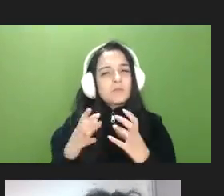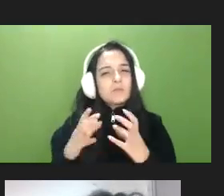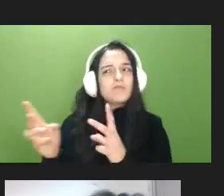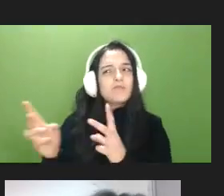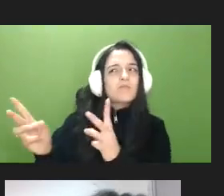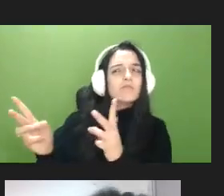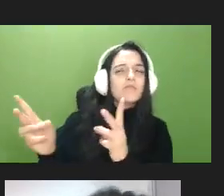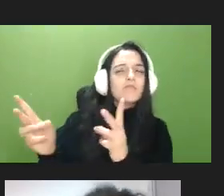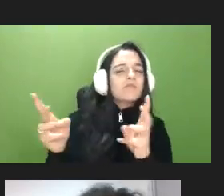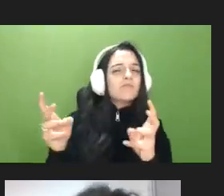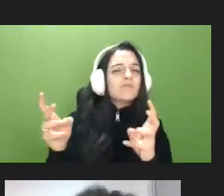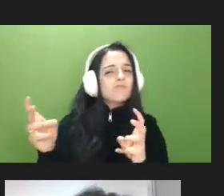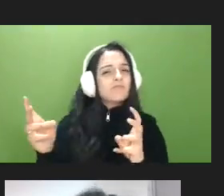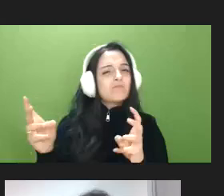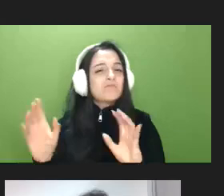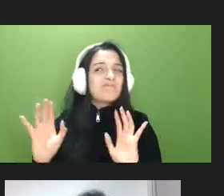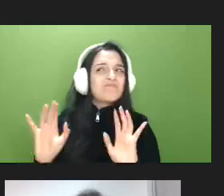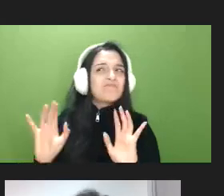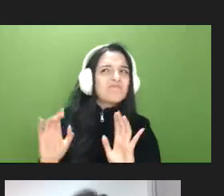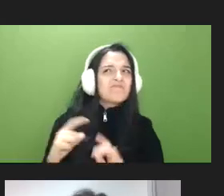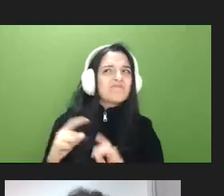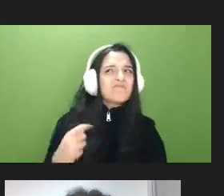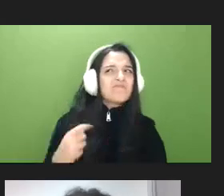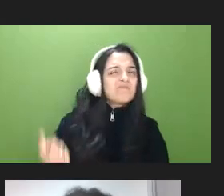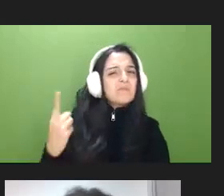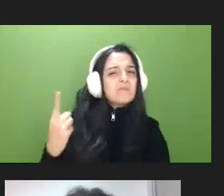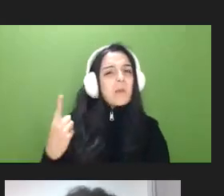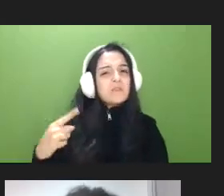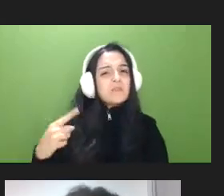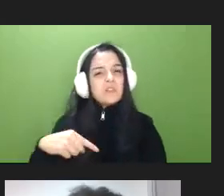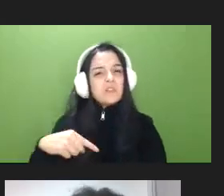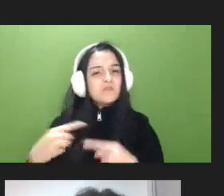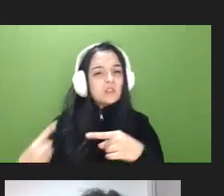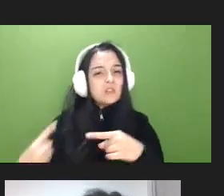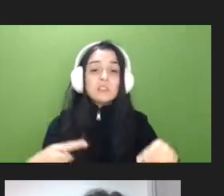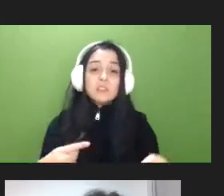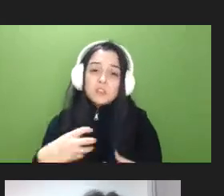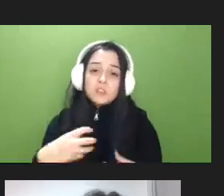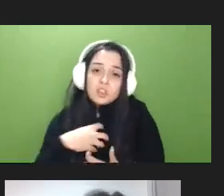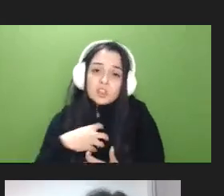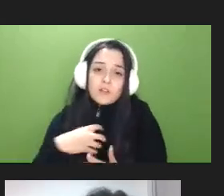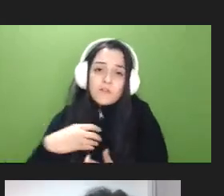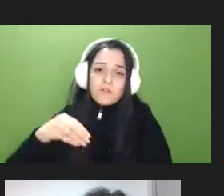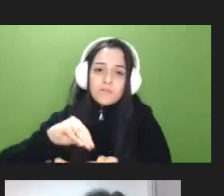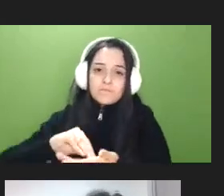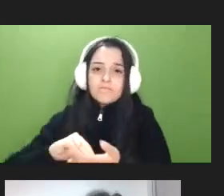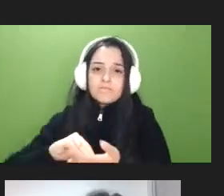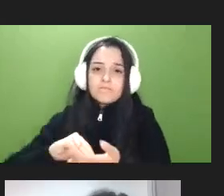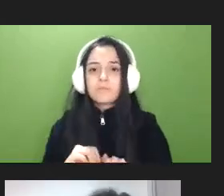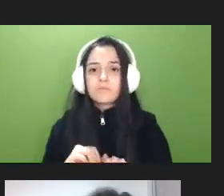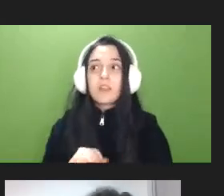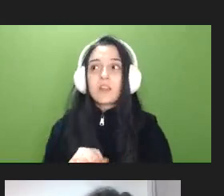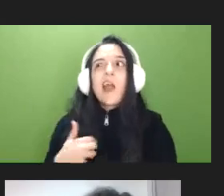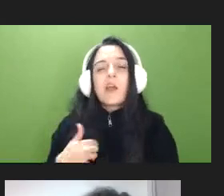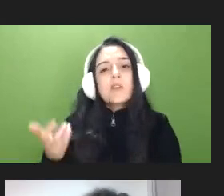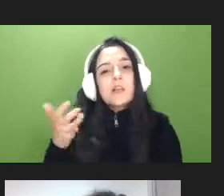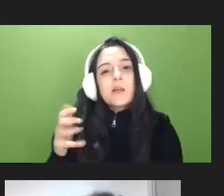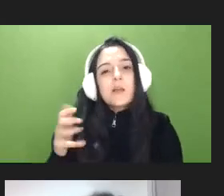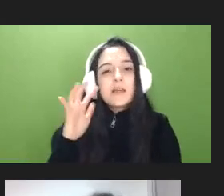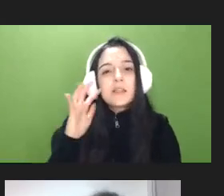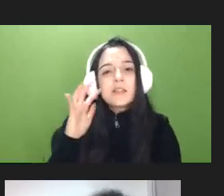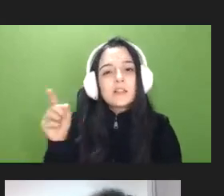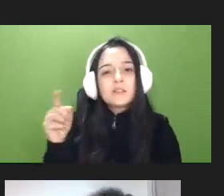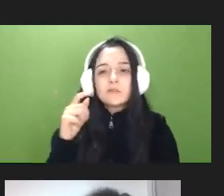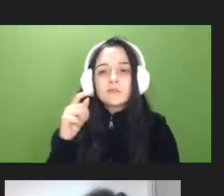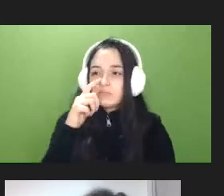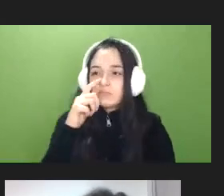discutido muito além disso, assim, né? A gente sentia falta, no sentido de, queria pensar essa temática aplicada para pessoas